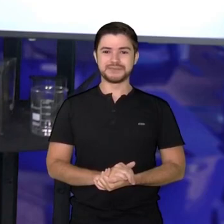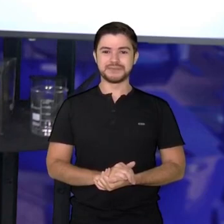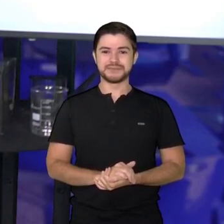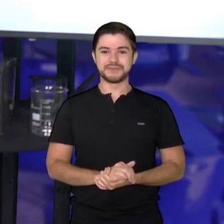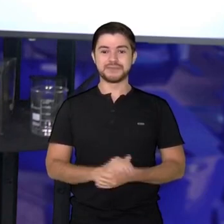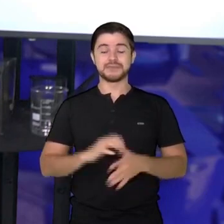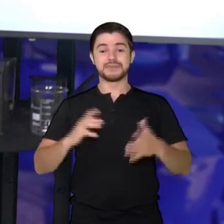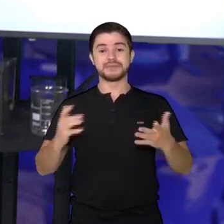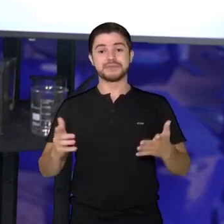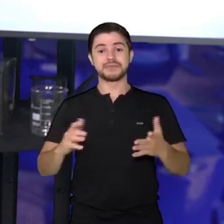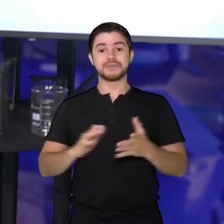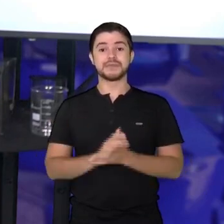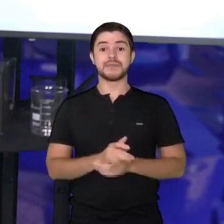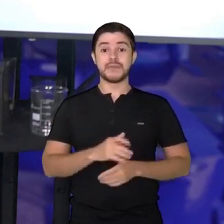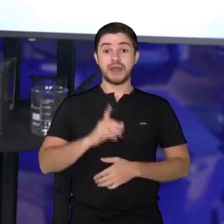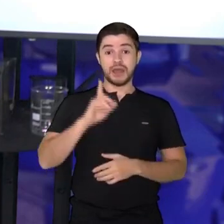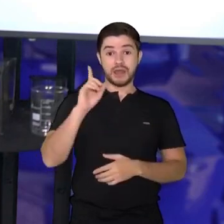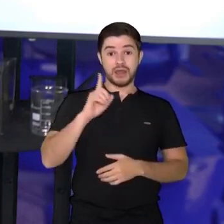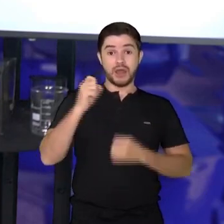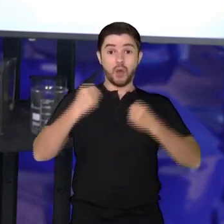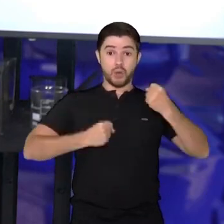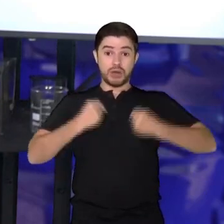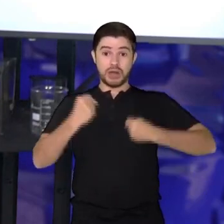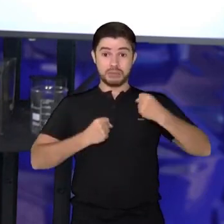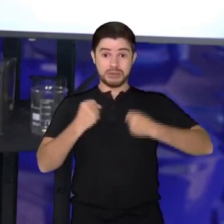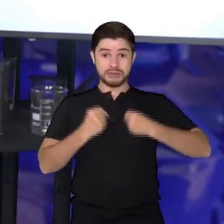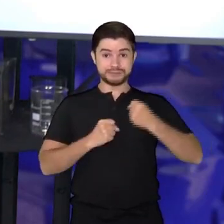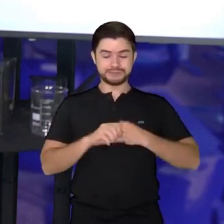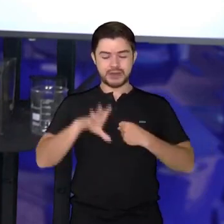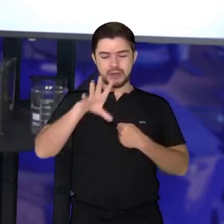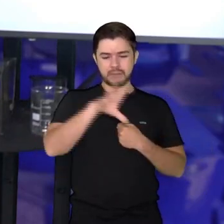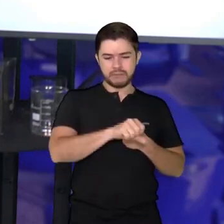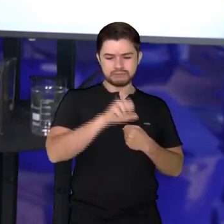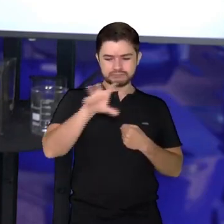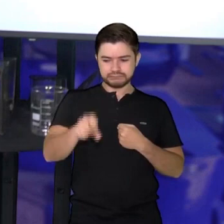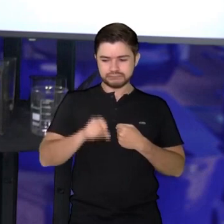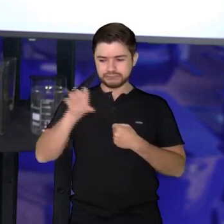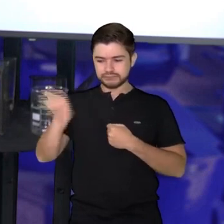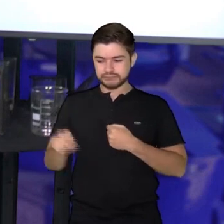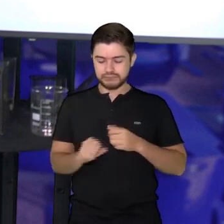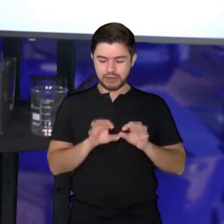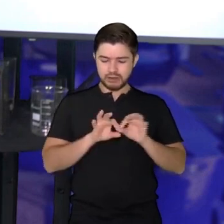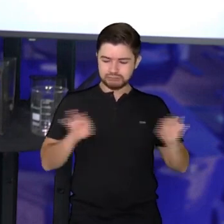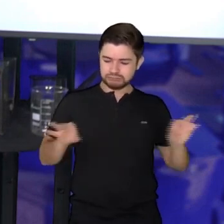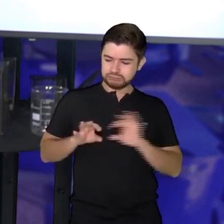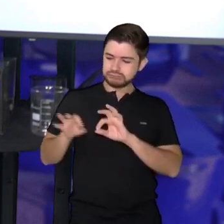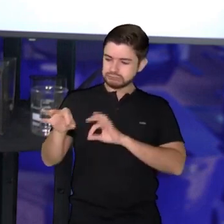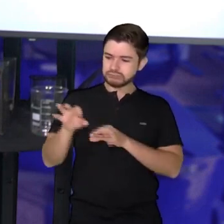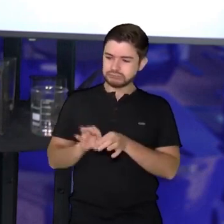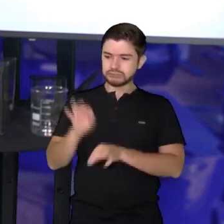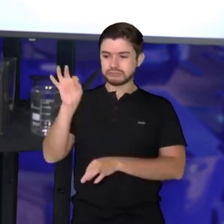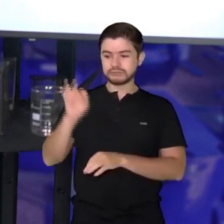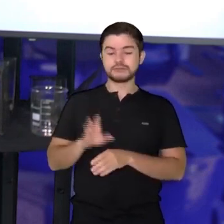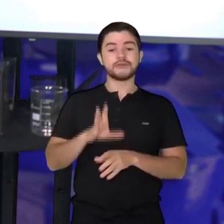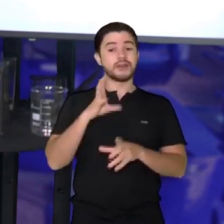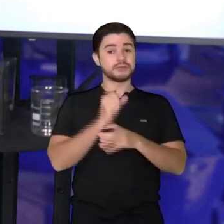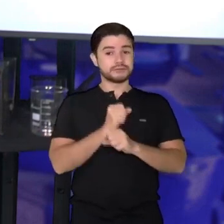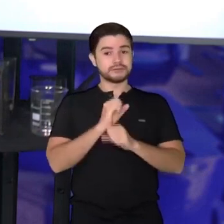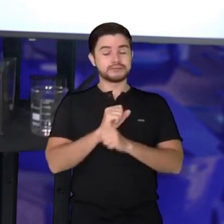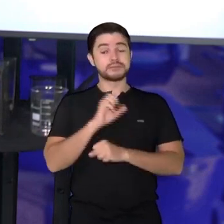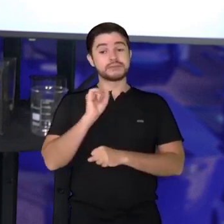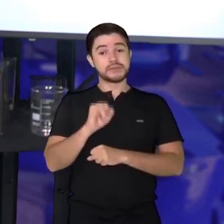Na primeira situação, como eu falei, pegando as medidas de cada dimensão, a gente vai fazer o produto. Então, se eu for